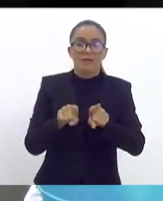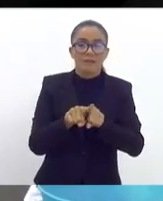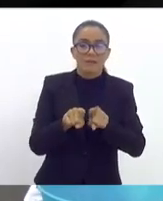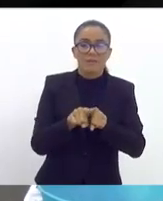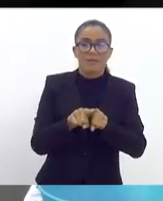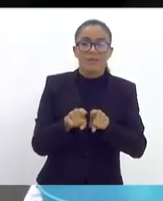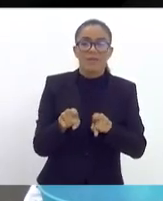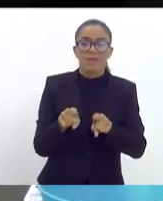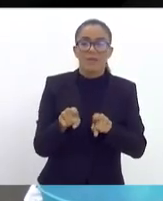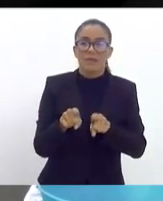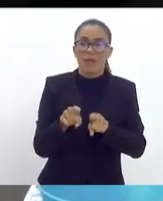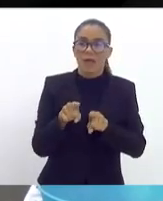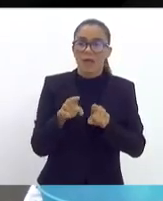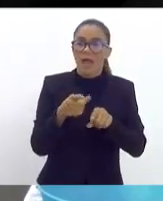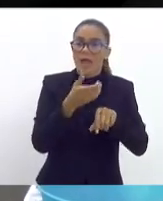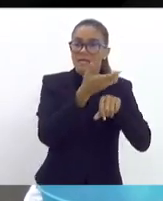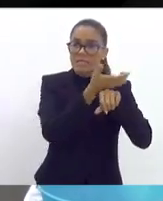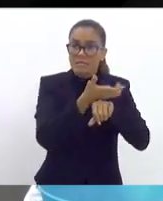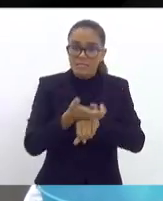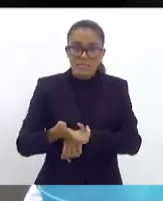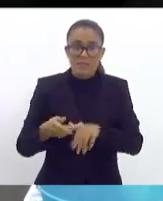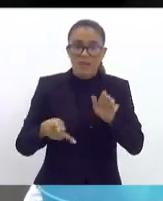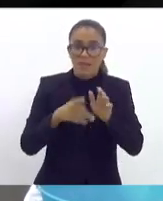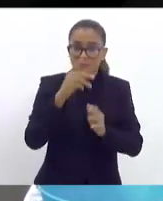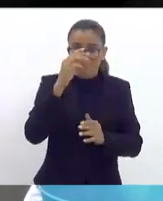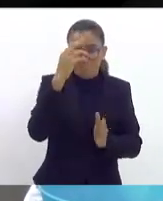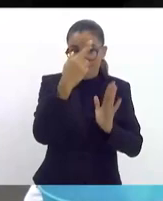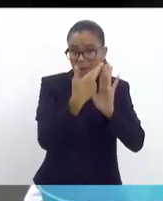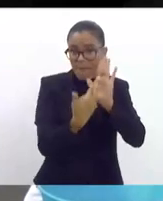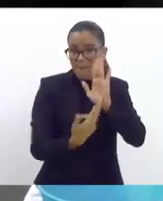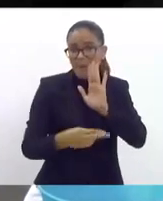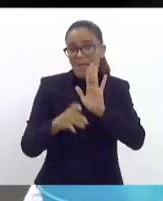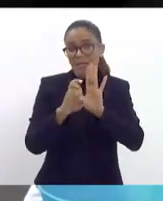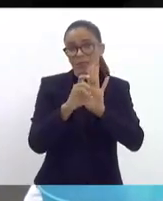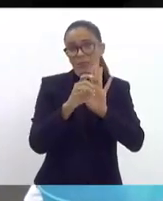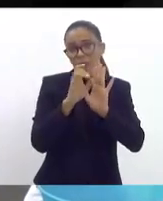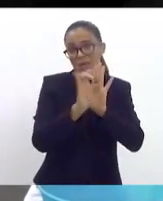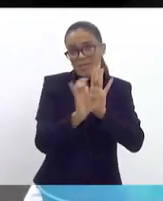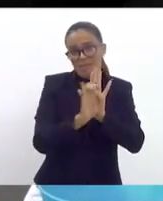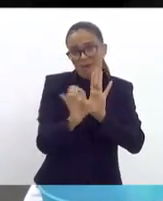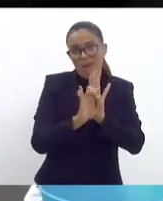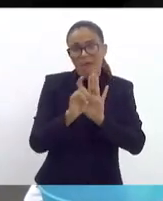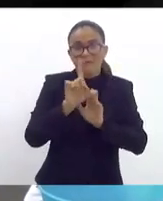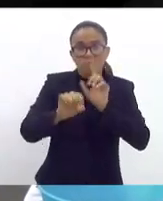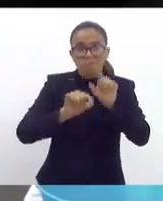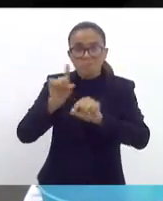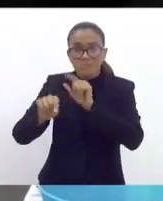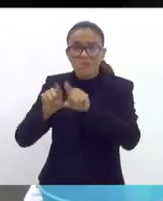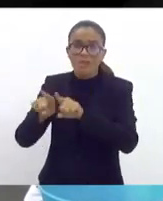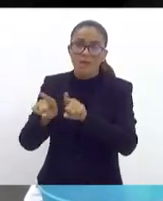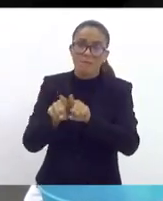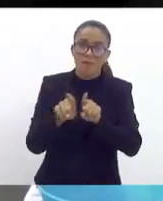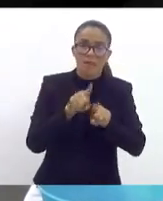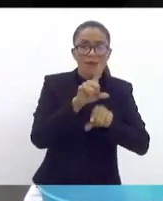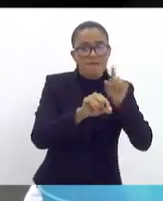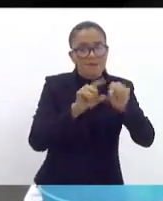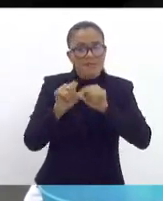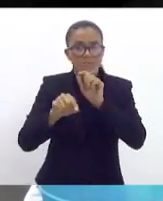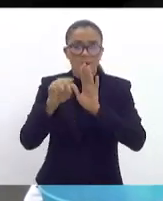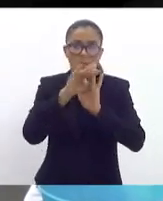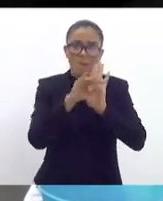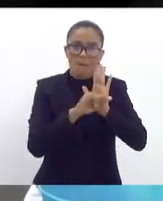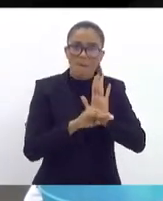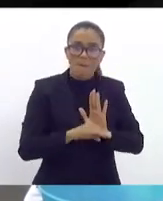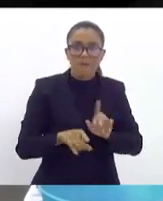a disciplina própria da instituição os termos do edital de seleção a avaliação dos programas ou projetos